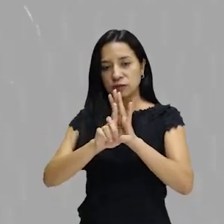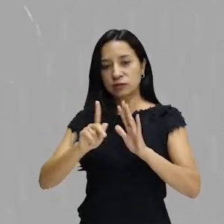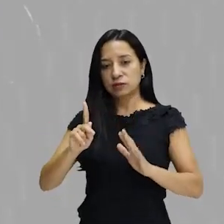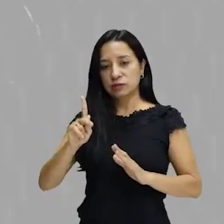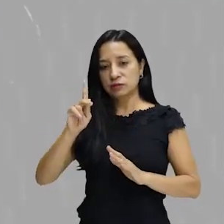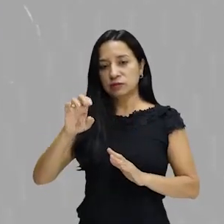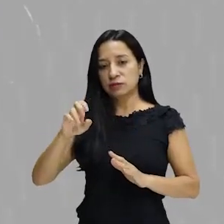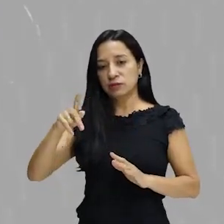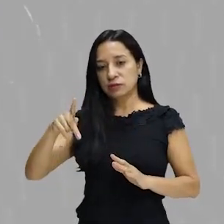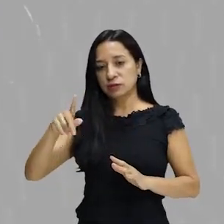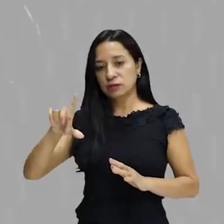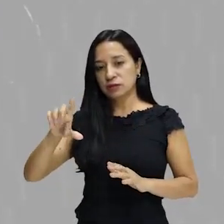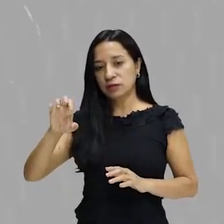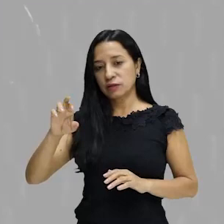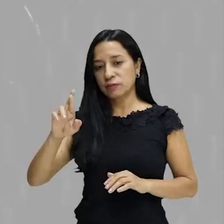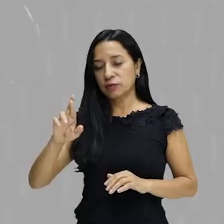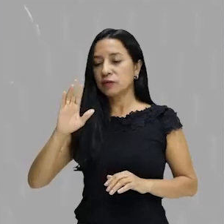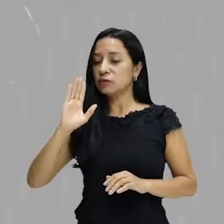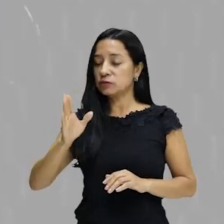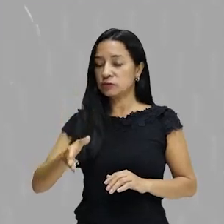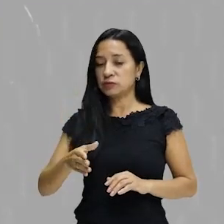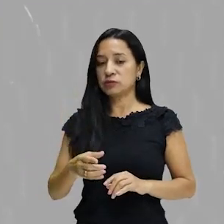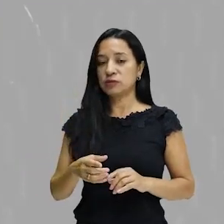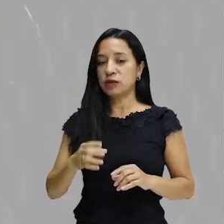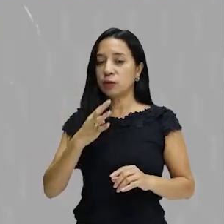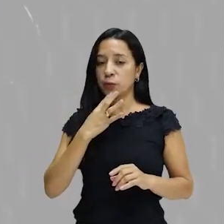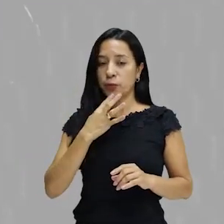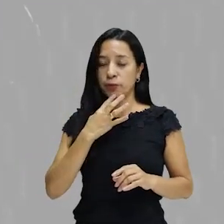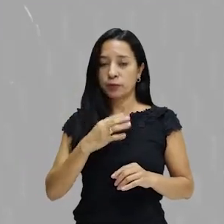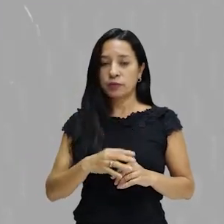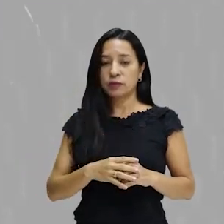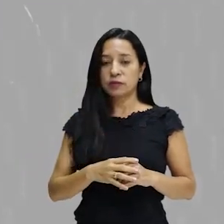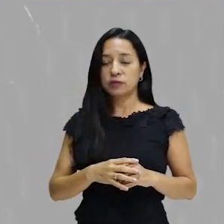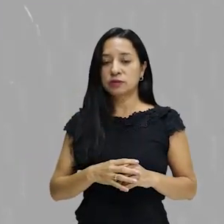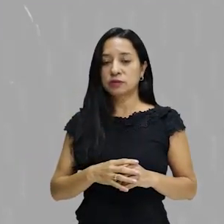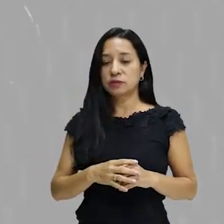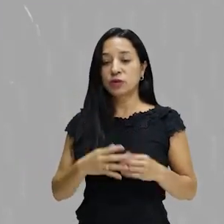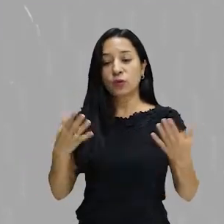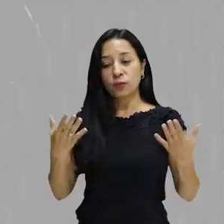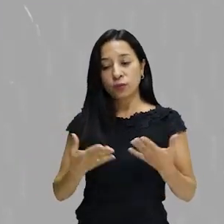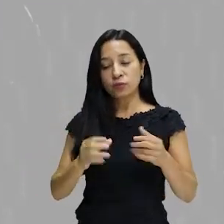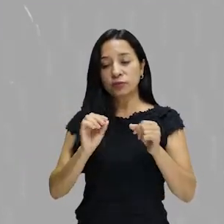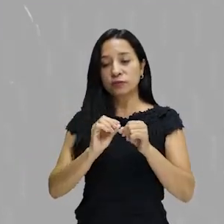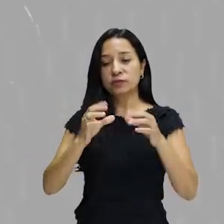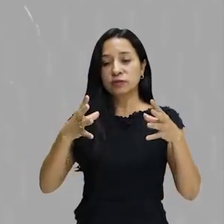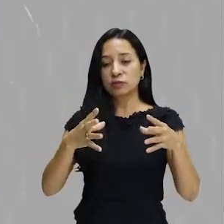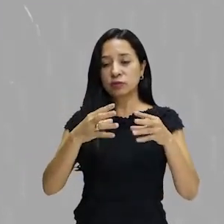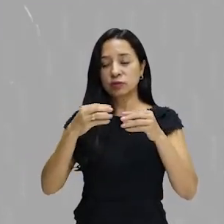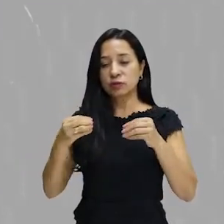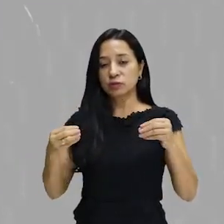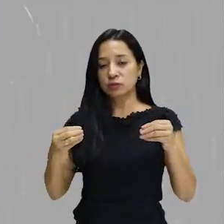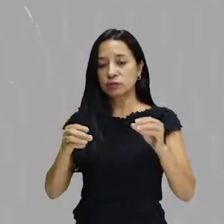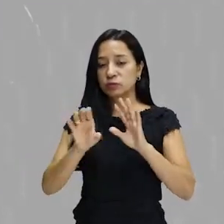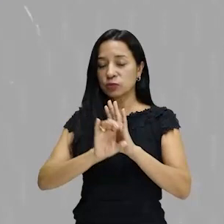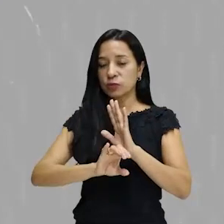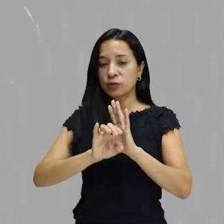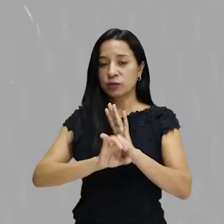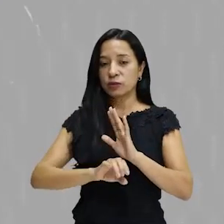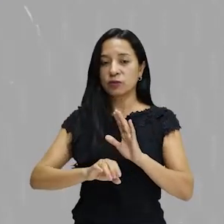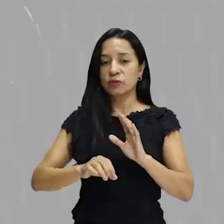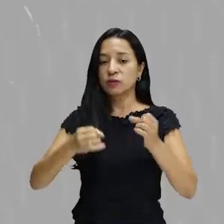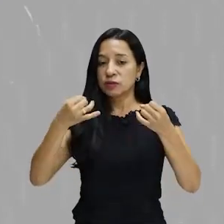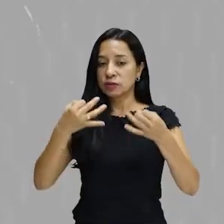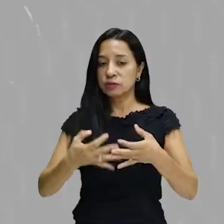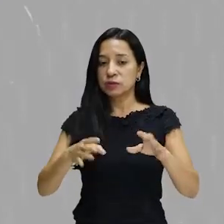viu. Então aqui nós vamos fazer uma espécie de síntese, né, desse conteúdo. Vamos falar sobre o